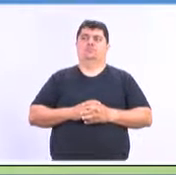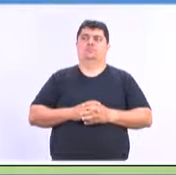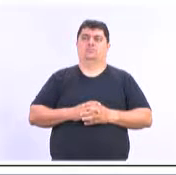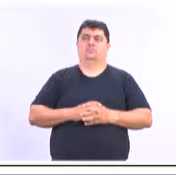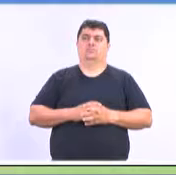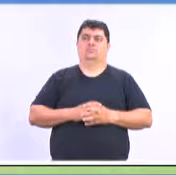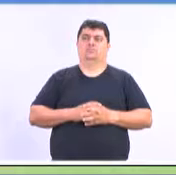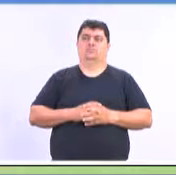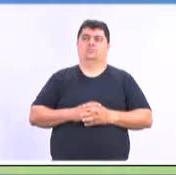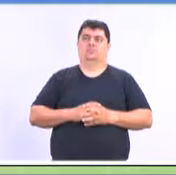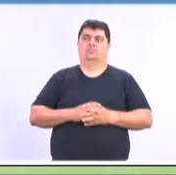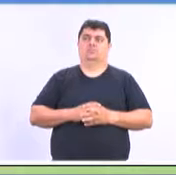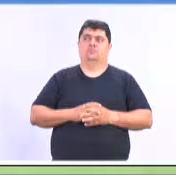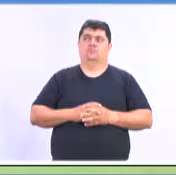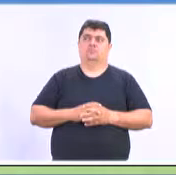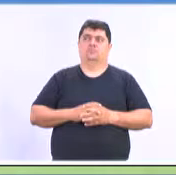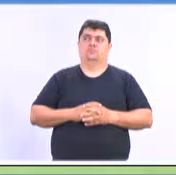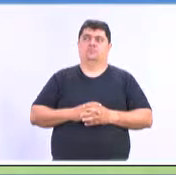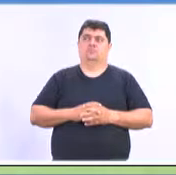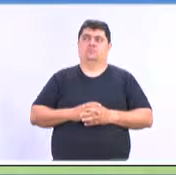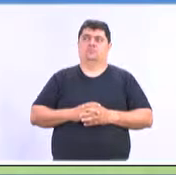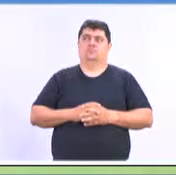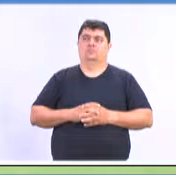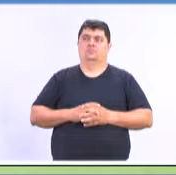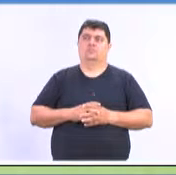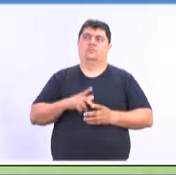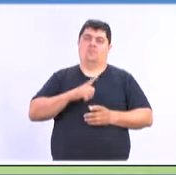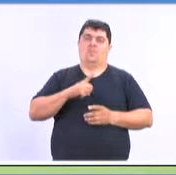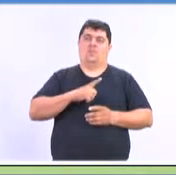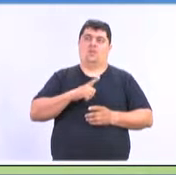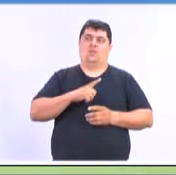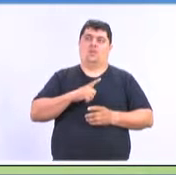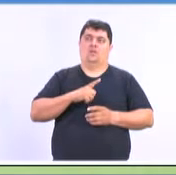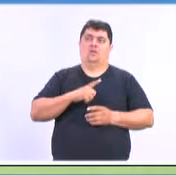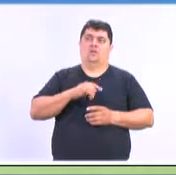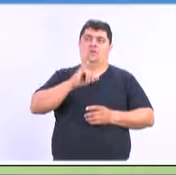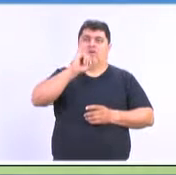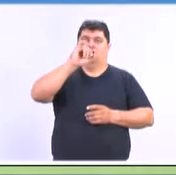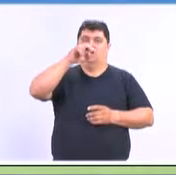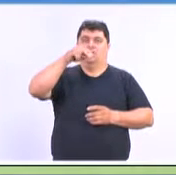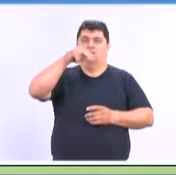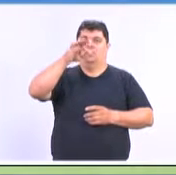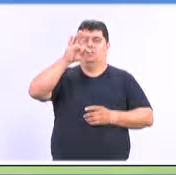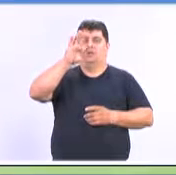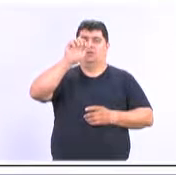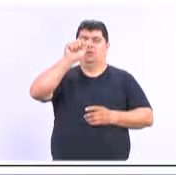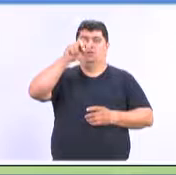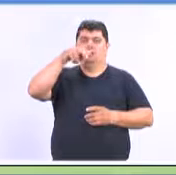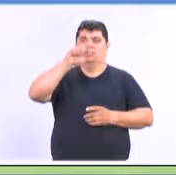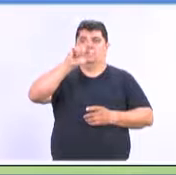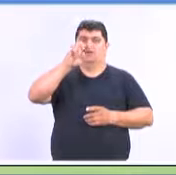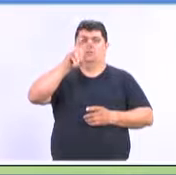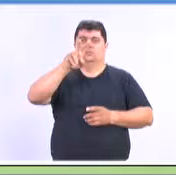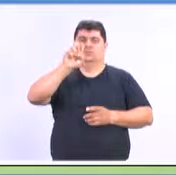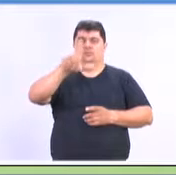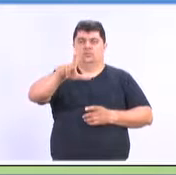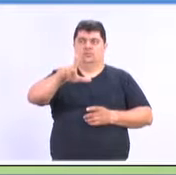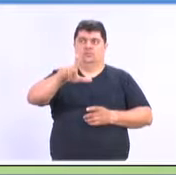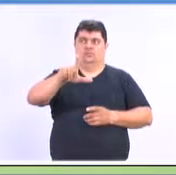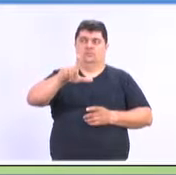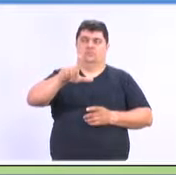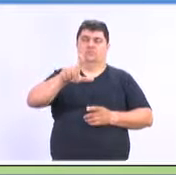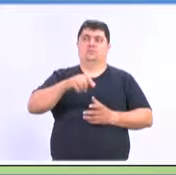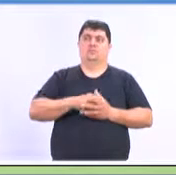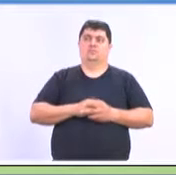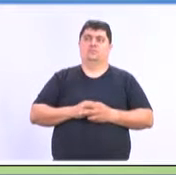Ativo não circulante e eu ainda tenho o intangível. Então eu tenho não circulante, realizável a longo